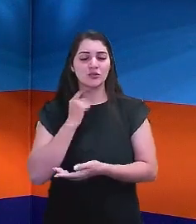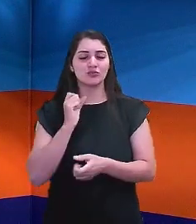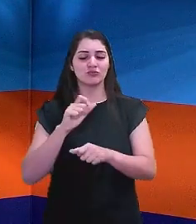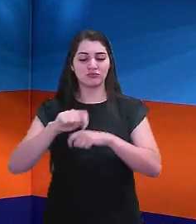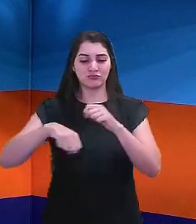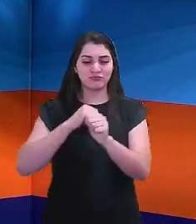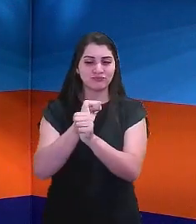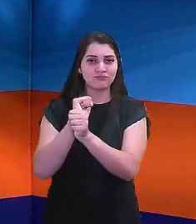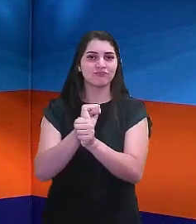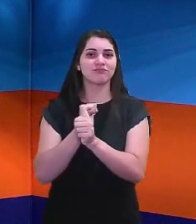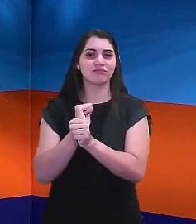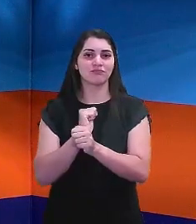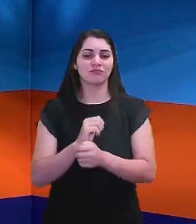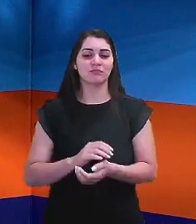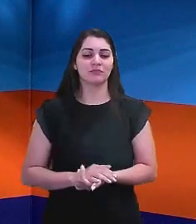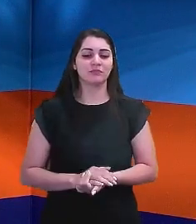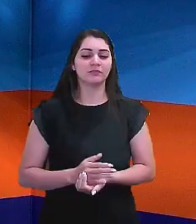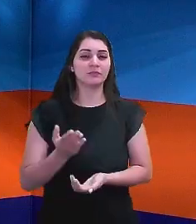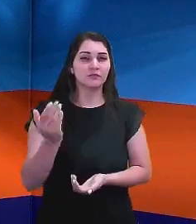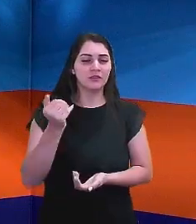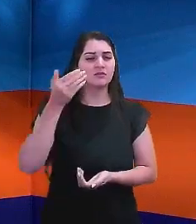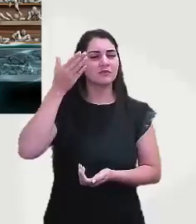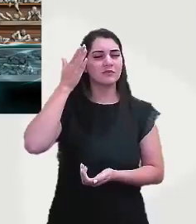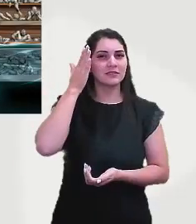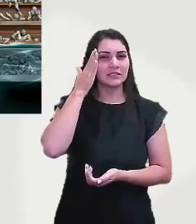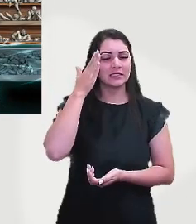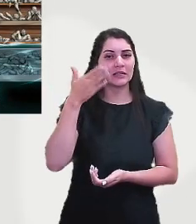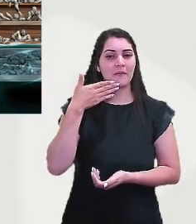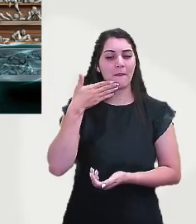acorrentado. Vamos compreender melhor mais o assunto?